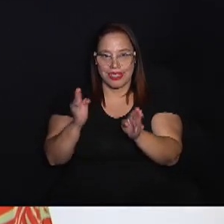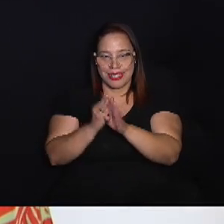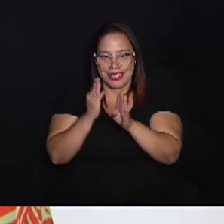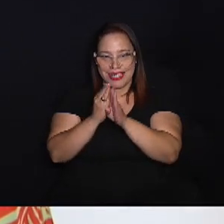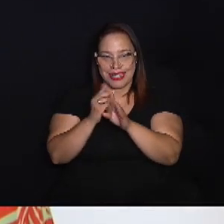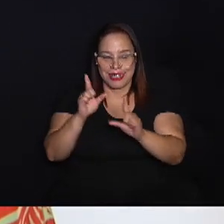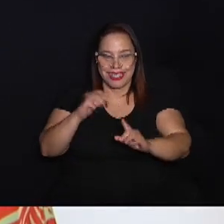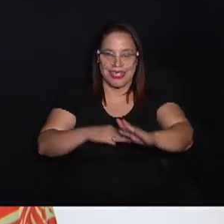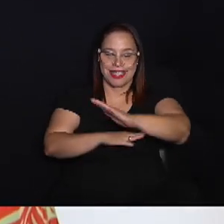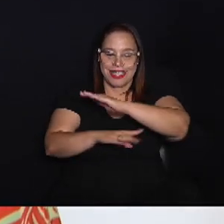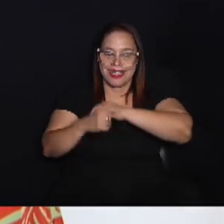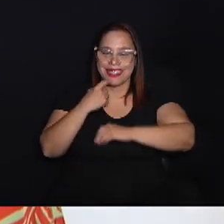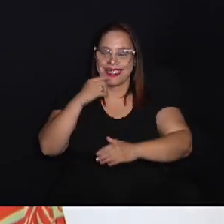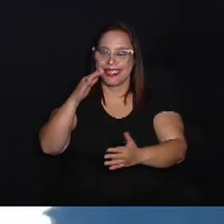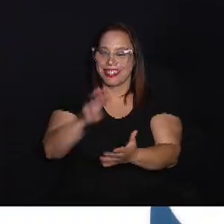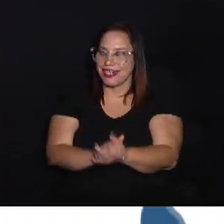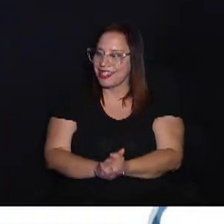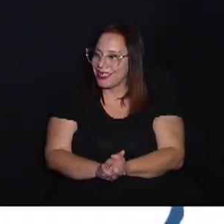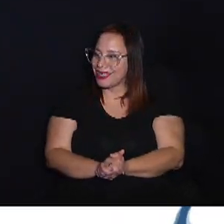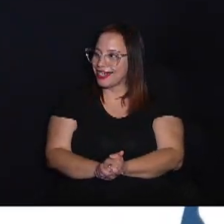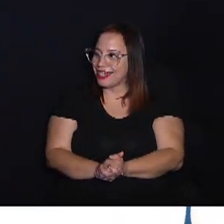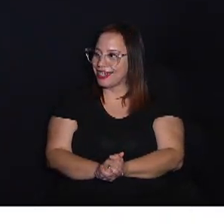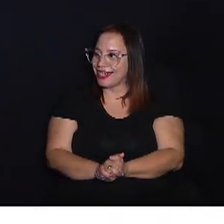TV Câmara Campinas.